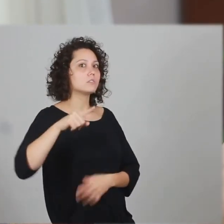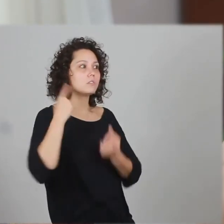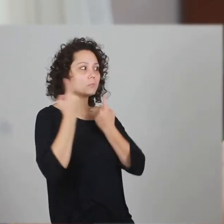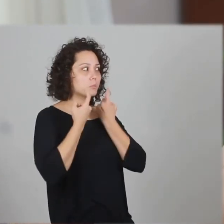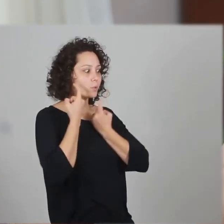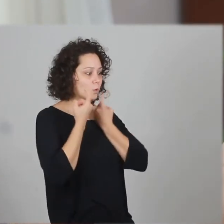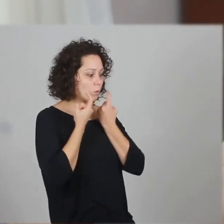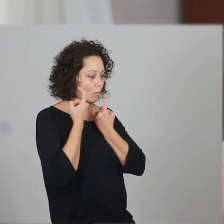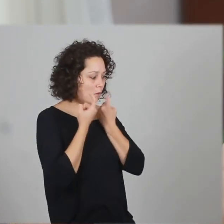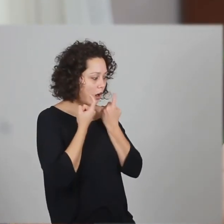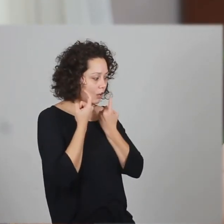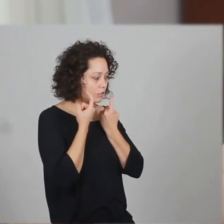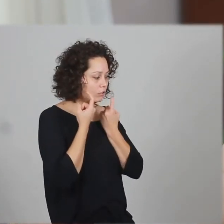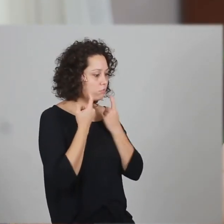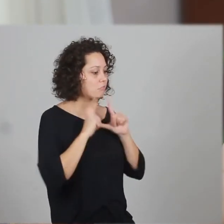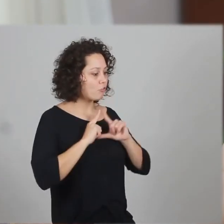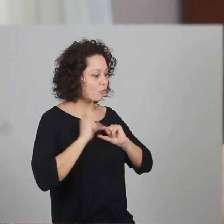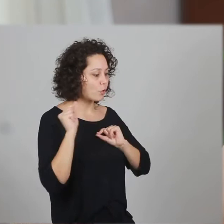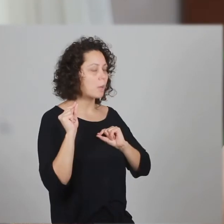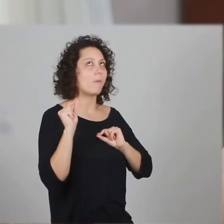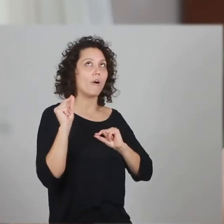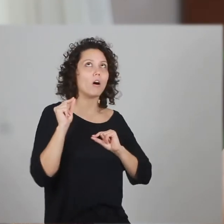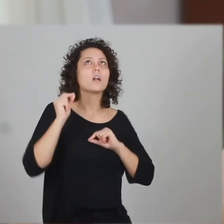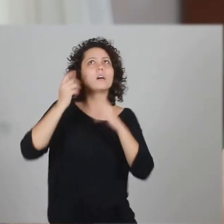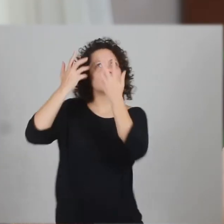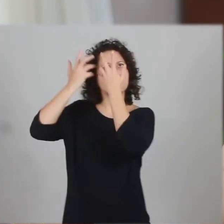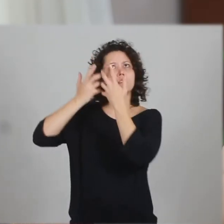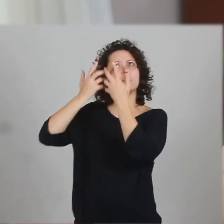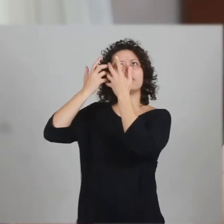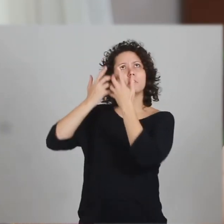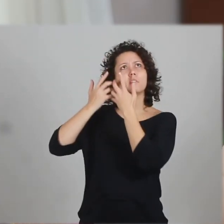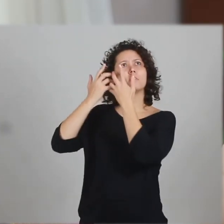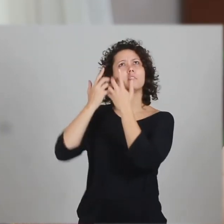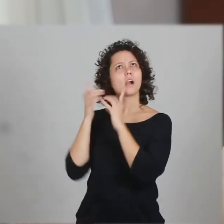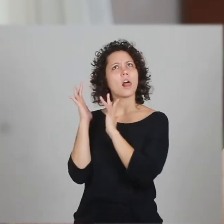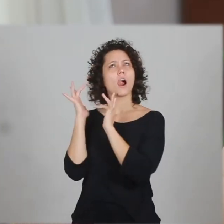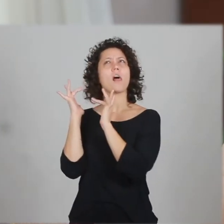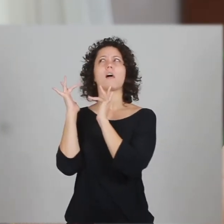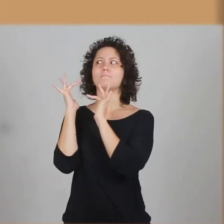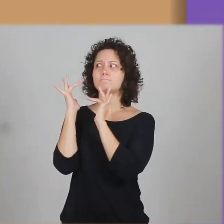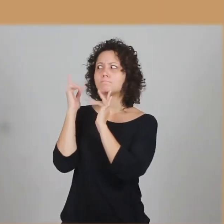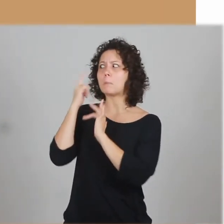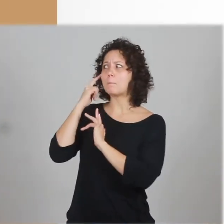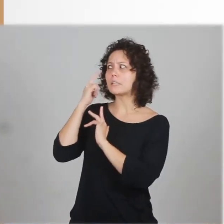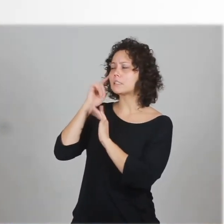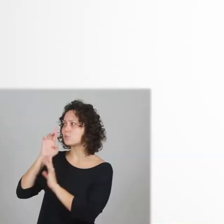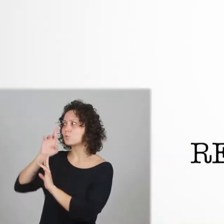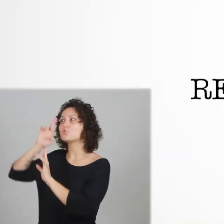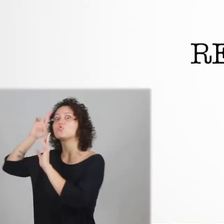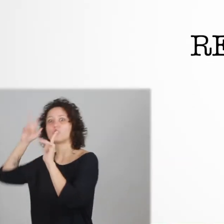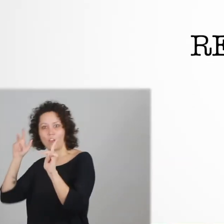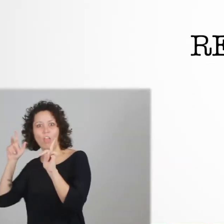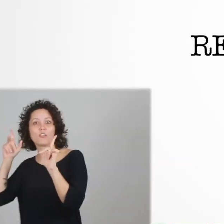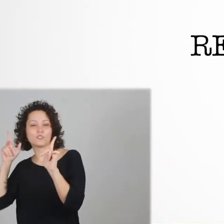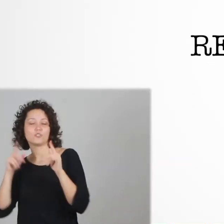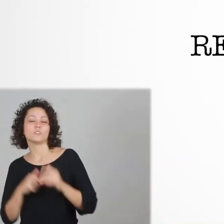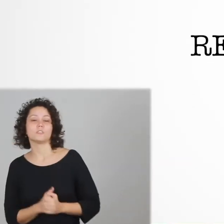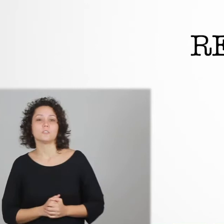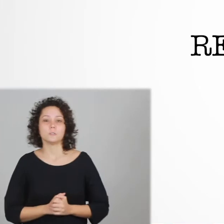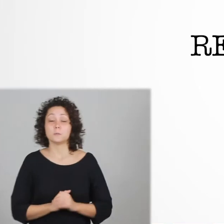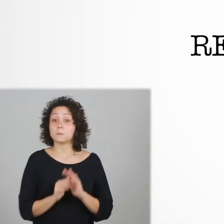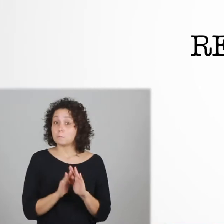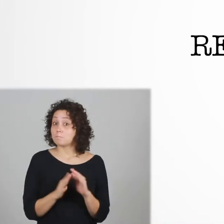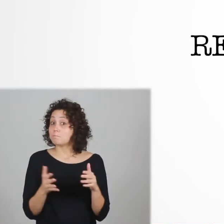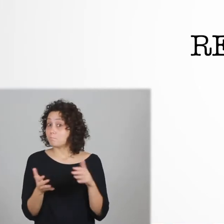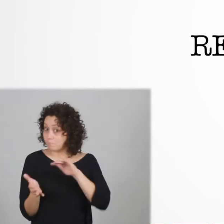ter saído dali refletindo sobre o que estava sendo falado de uma maneira diferente. E aí, por fim, a gente vai falar sobre as